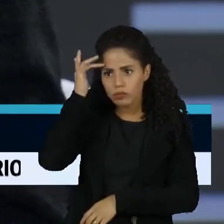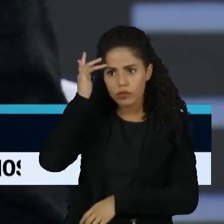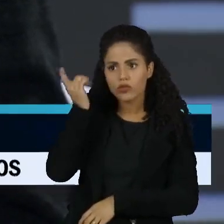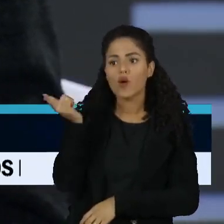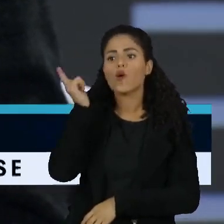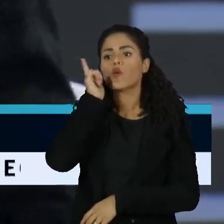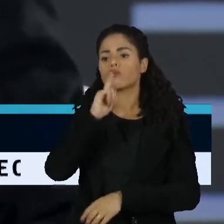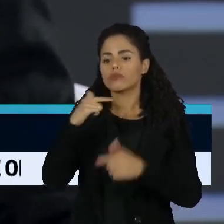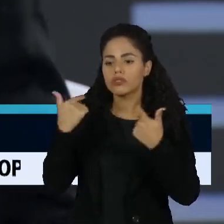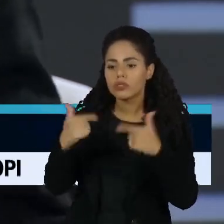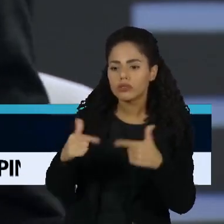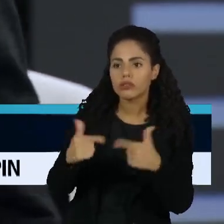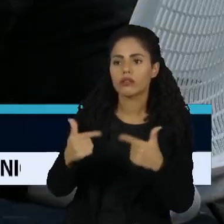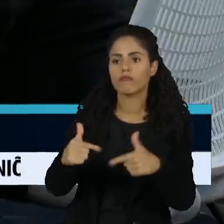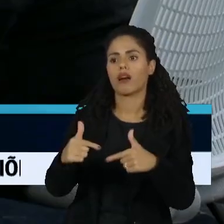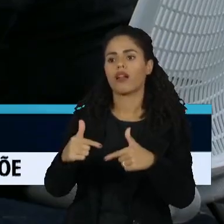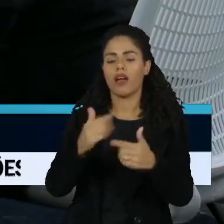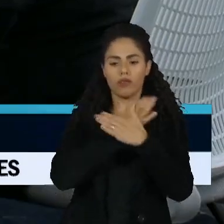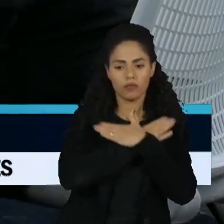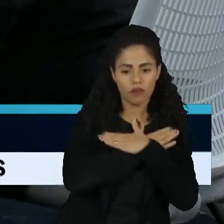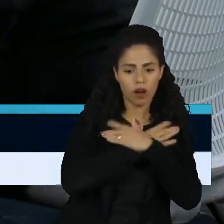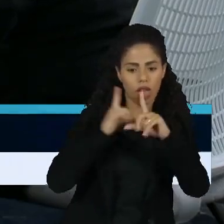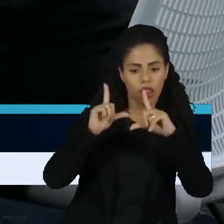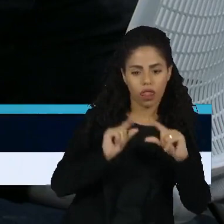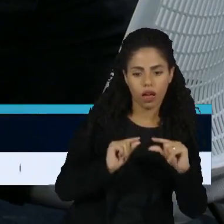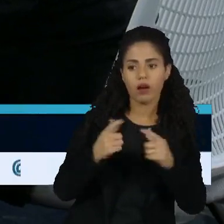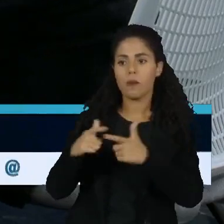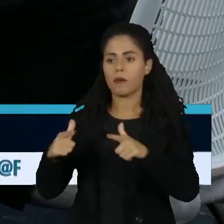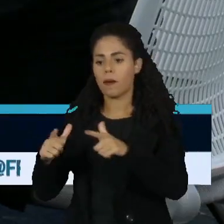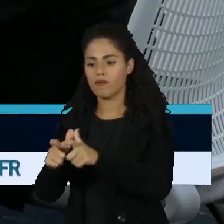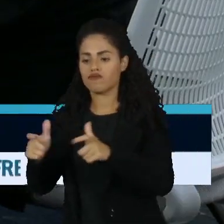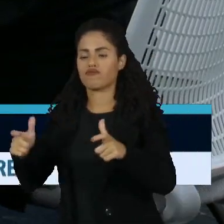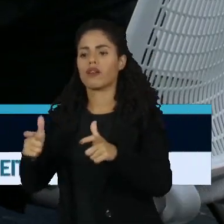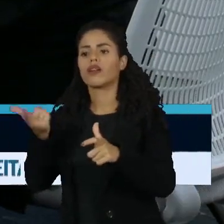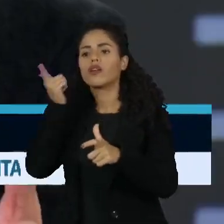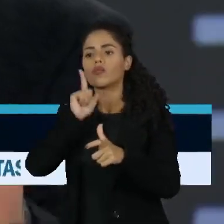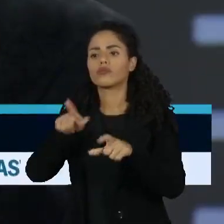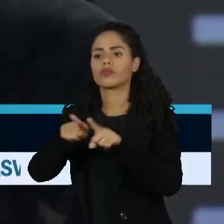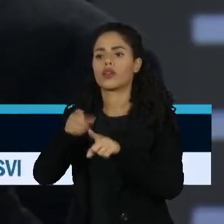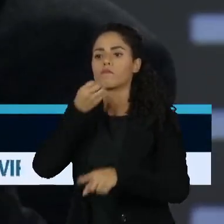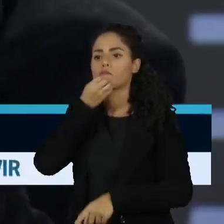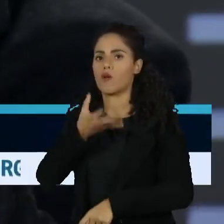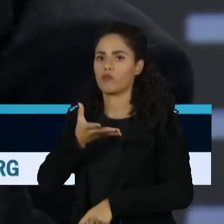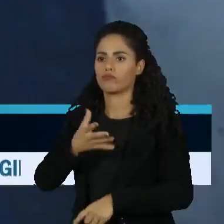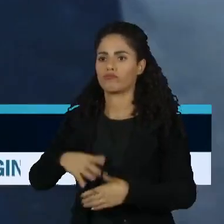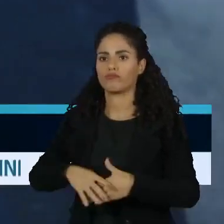largar mais ou menos da mes a posição na competição eu quero dizer